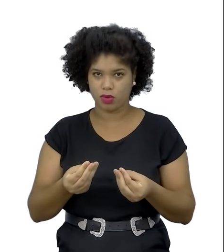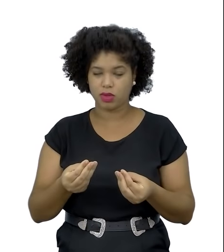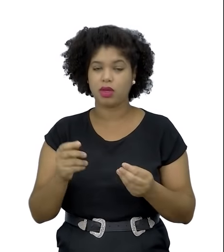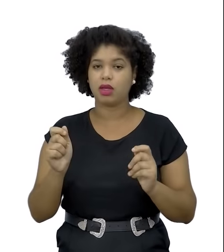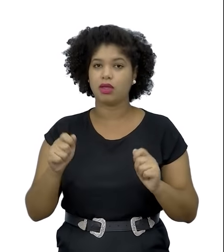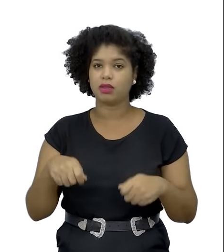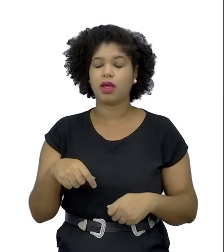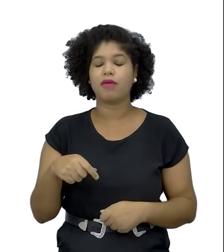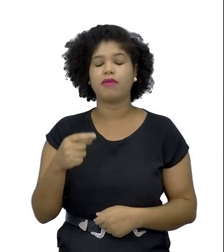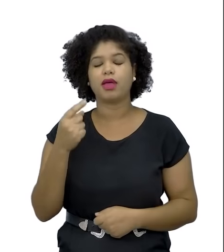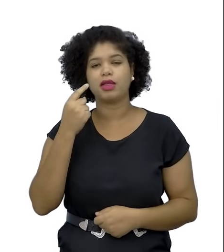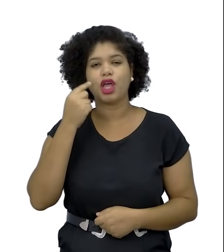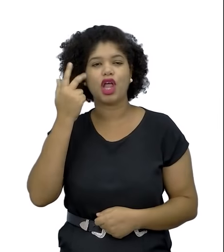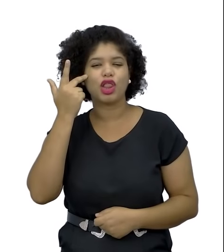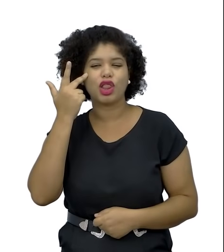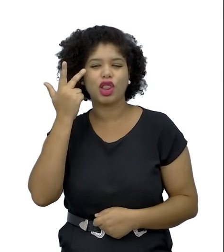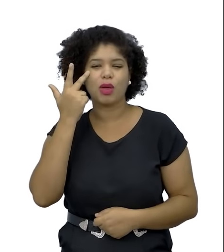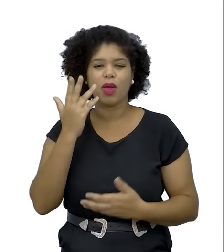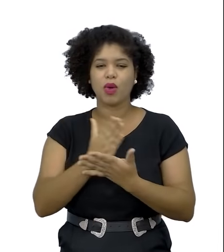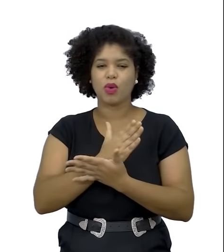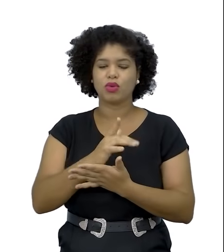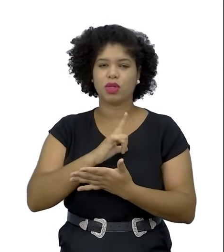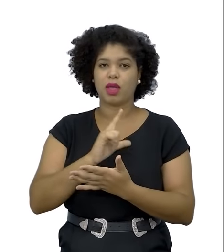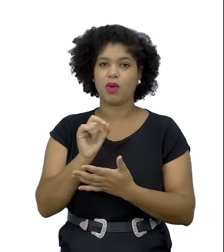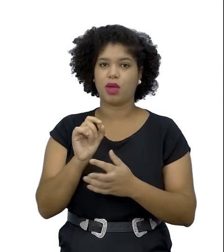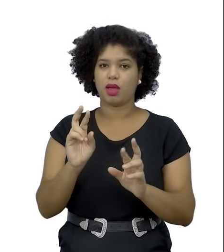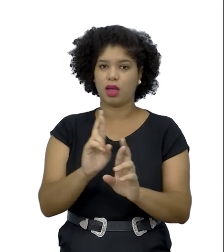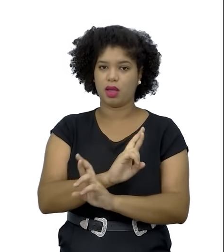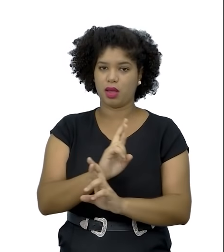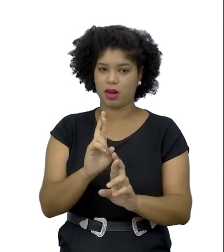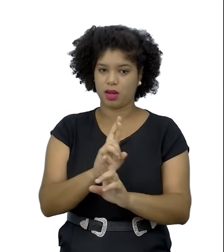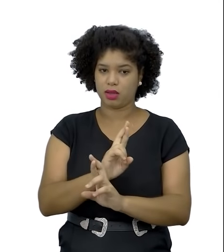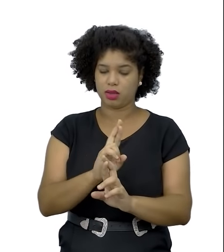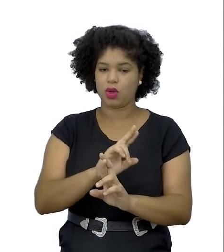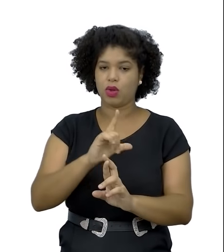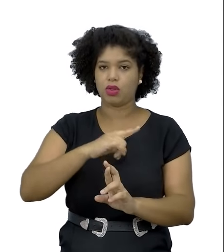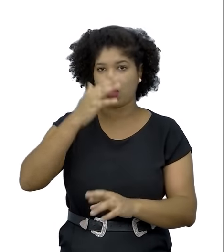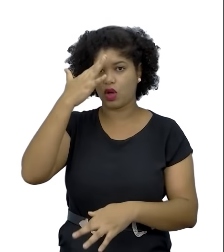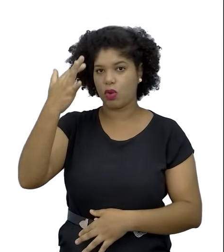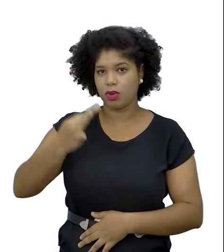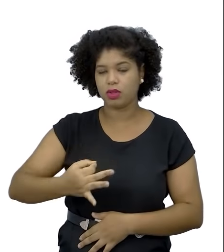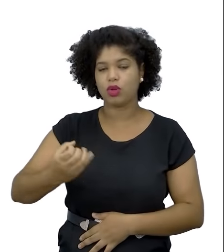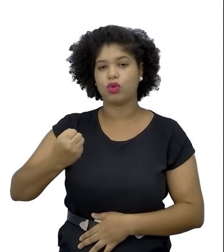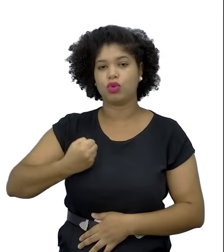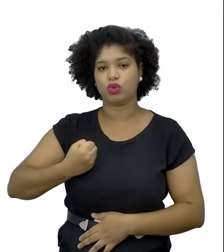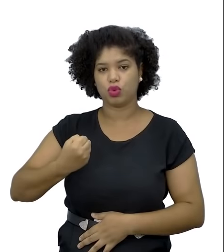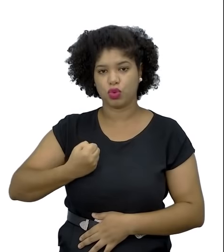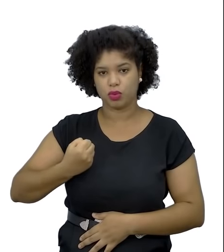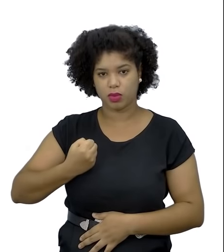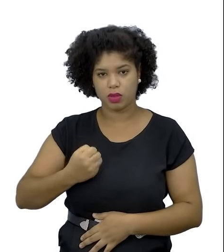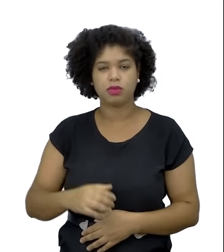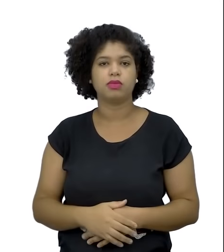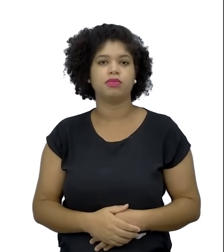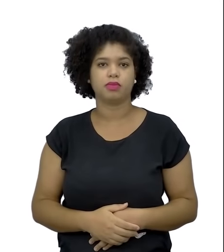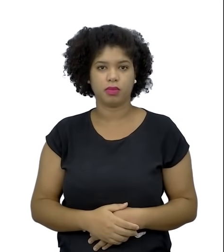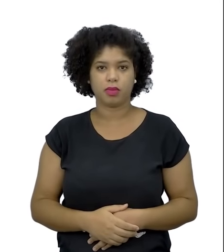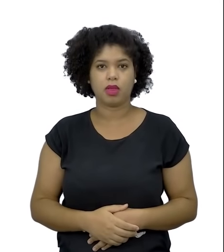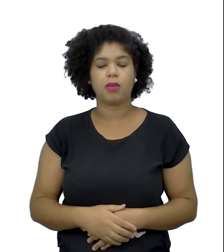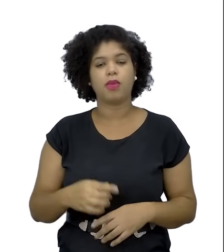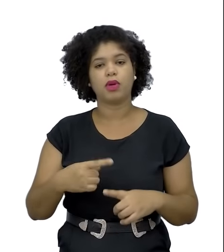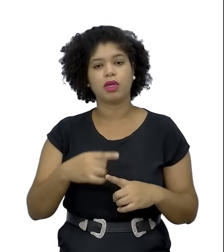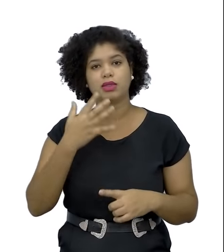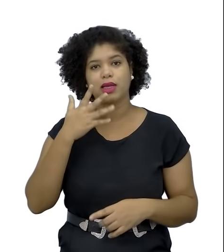das operações convencionais. Tem relação estreita com a compreensão de número, ou seja, quanto mais a